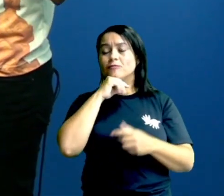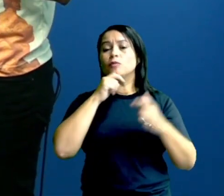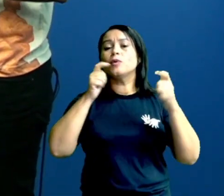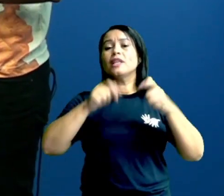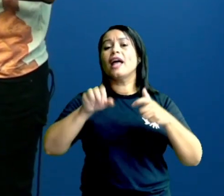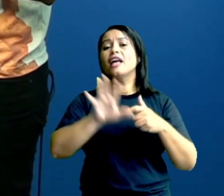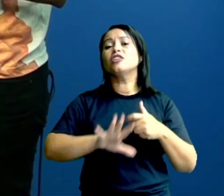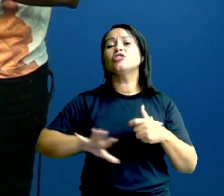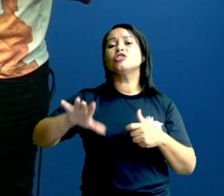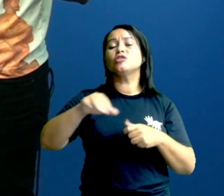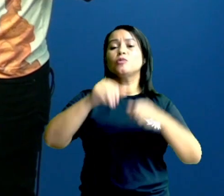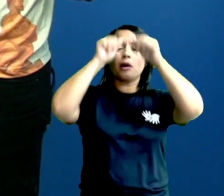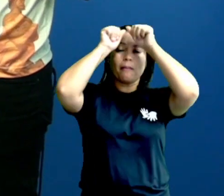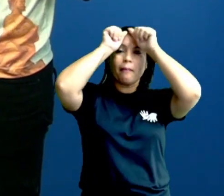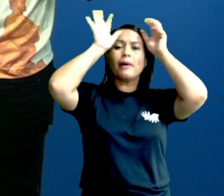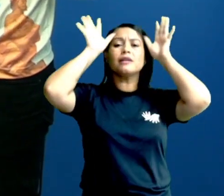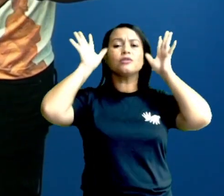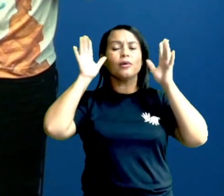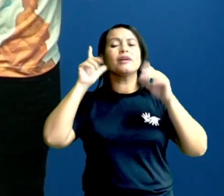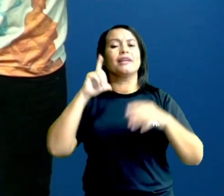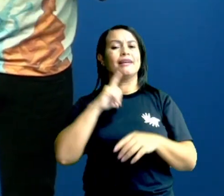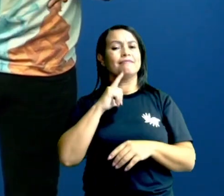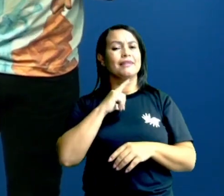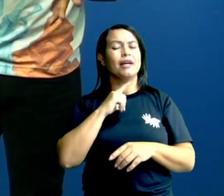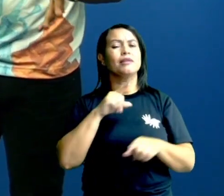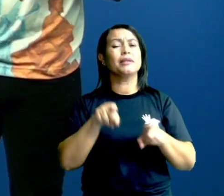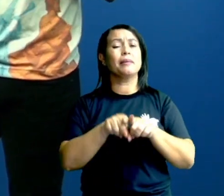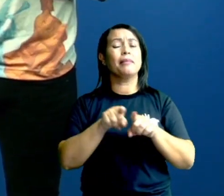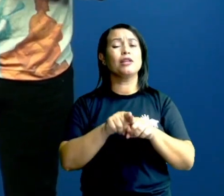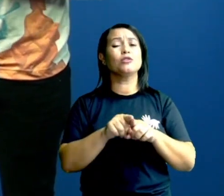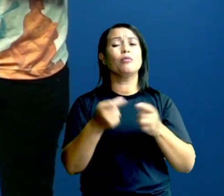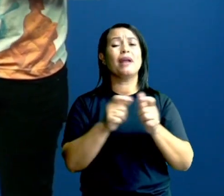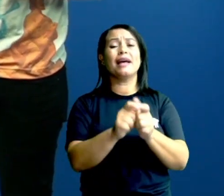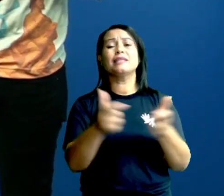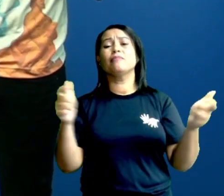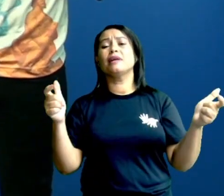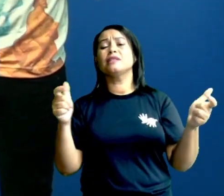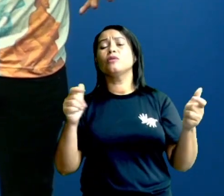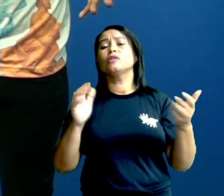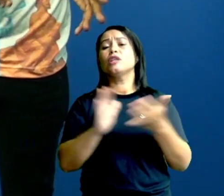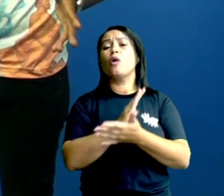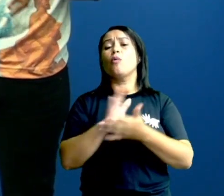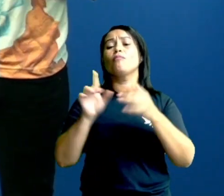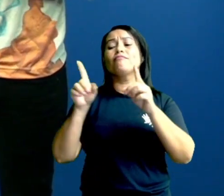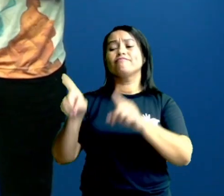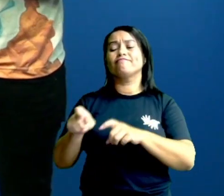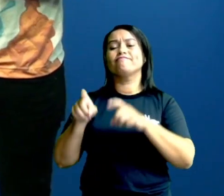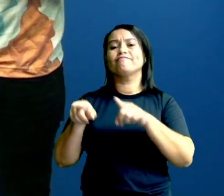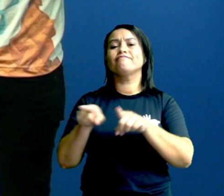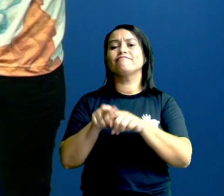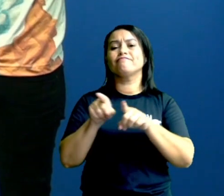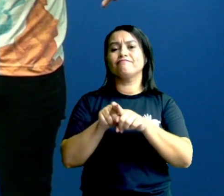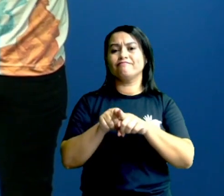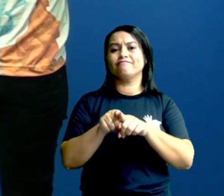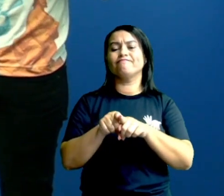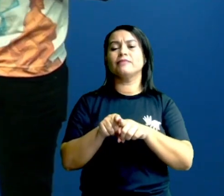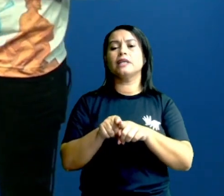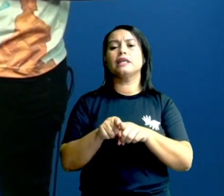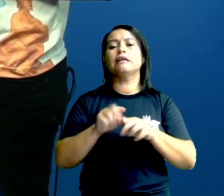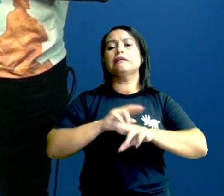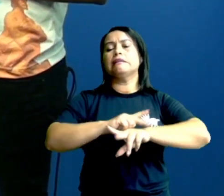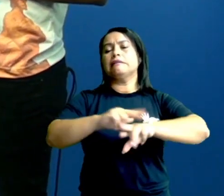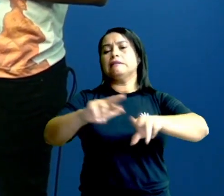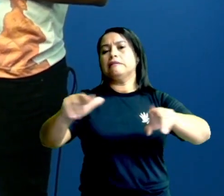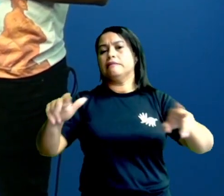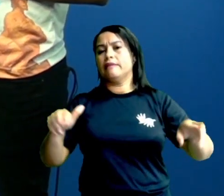esse processo de graduação como eu falei está atrelado diretamente a expansão das atividades agrícolas pecuárias garimpo na